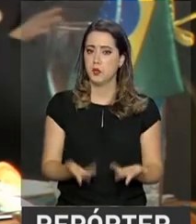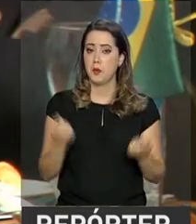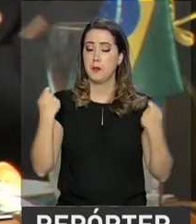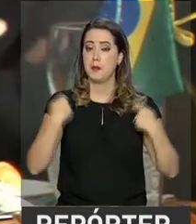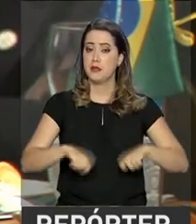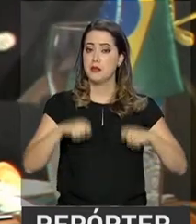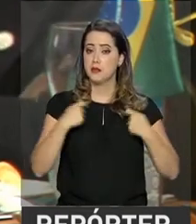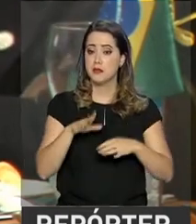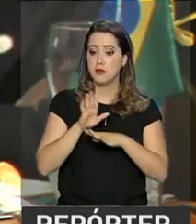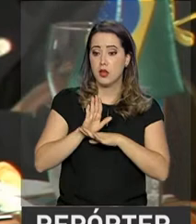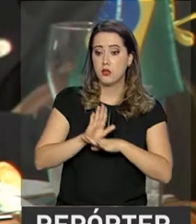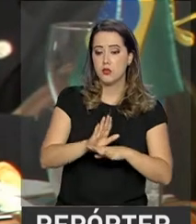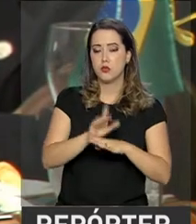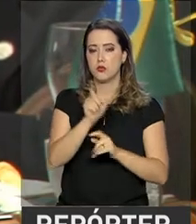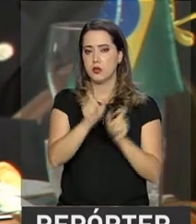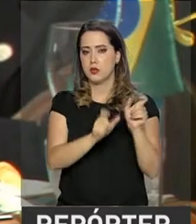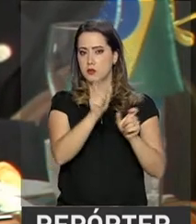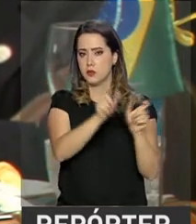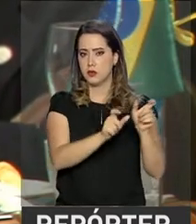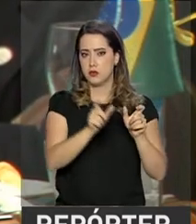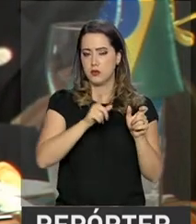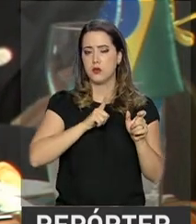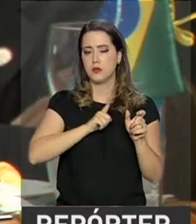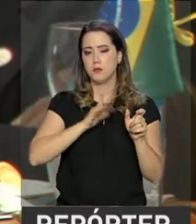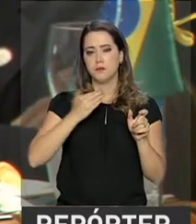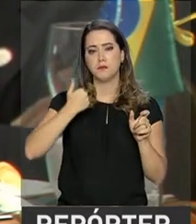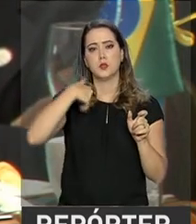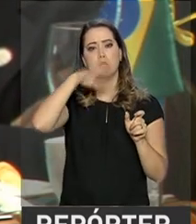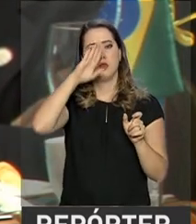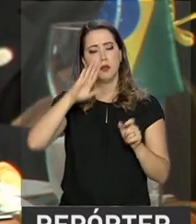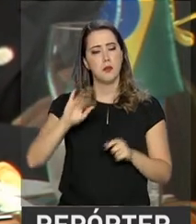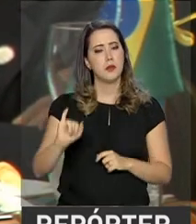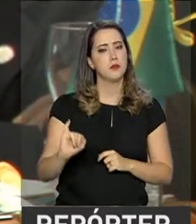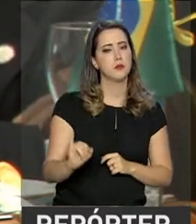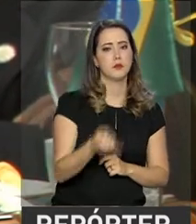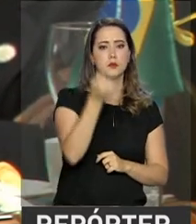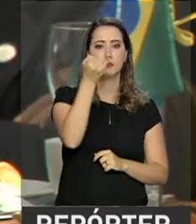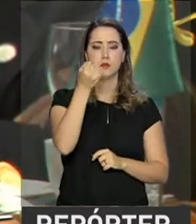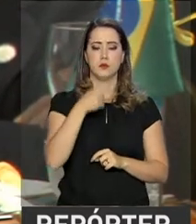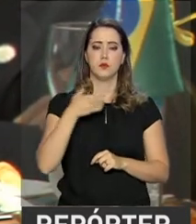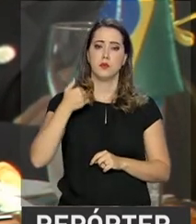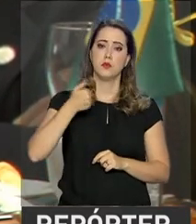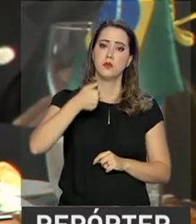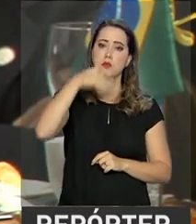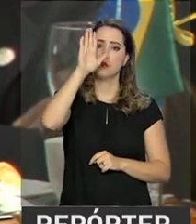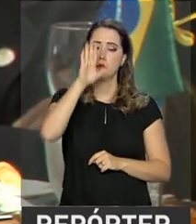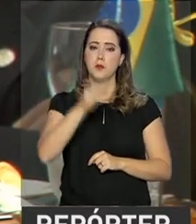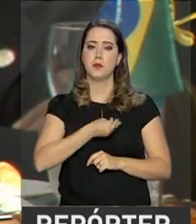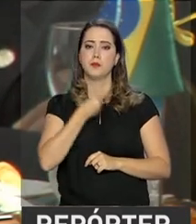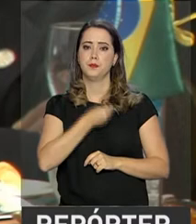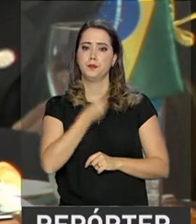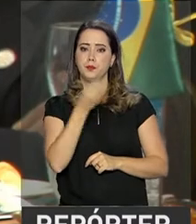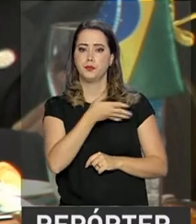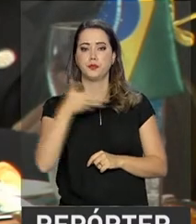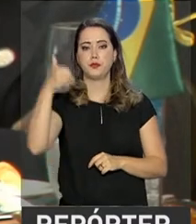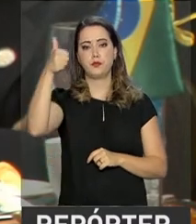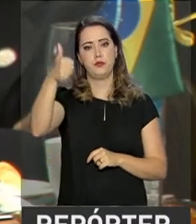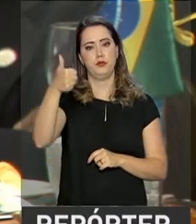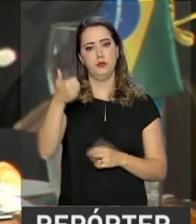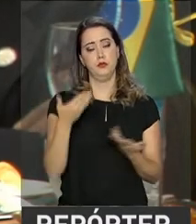ajudá las a ter mais oportunidades e mais bem estar